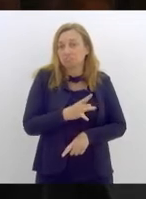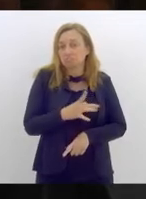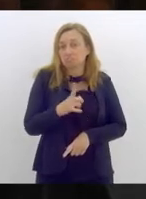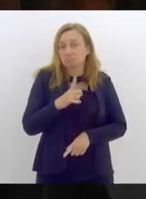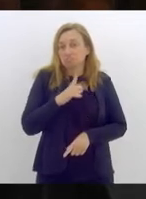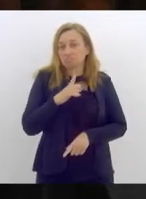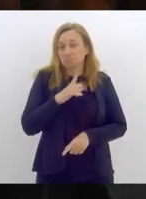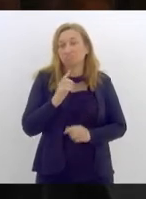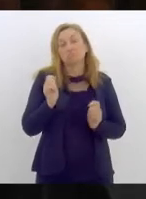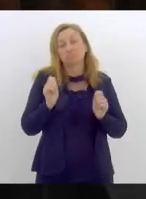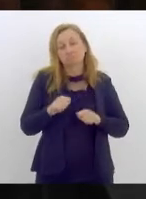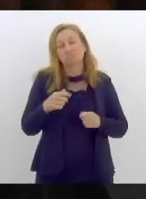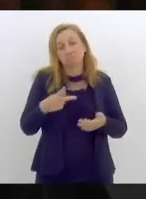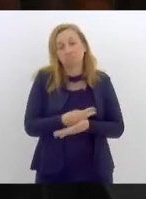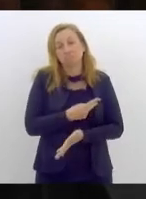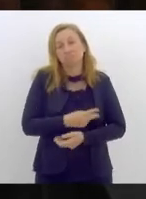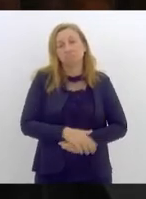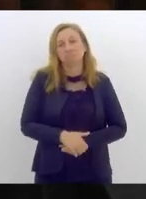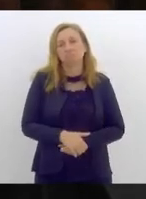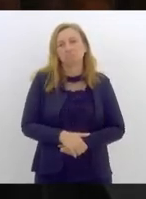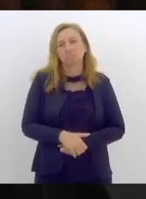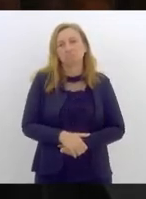o que possa acontecer